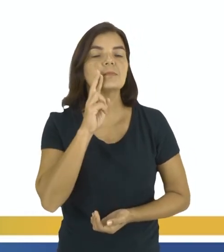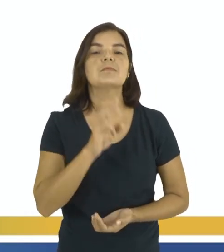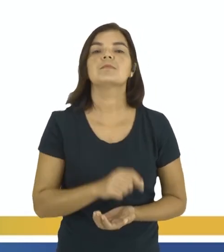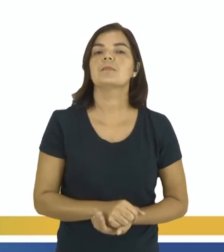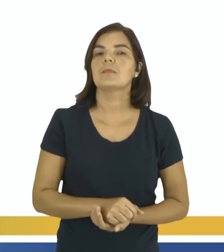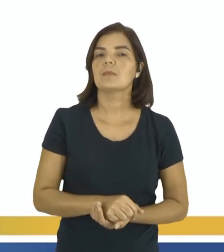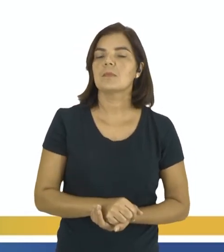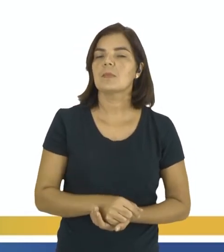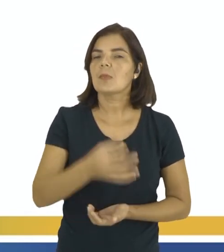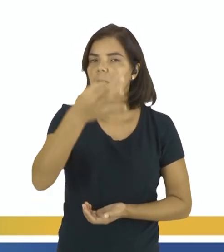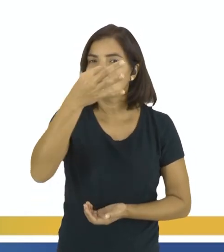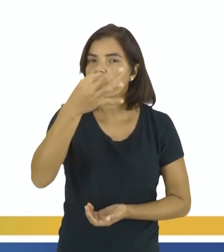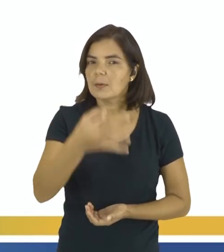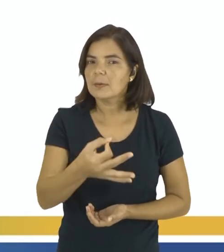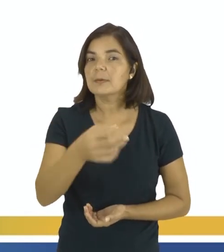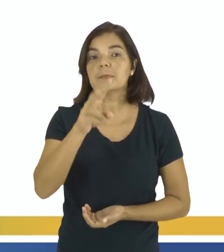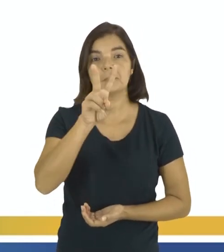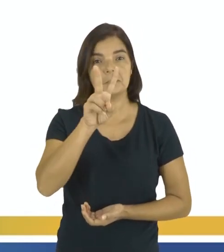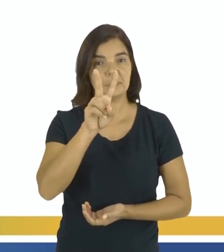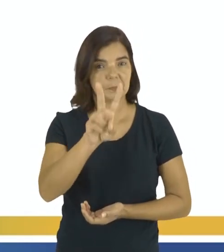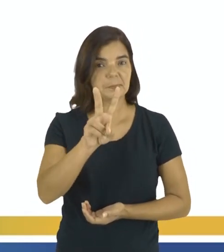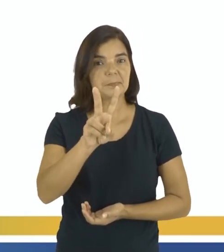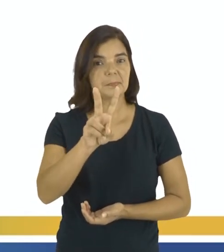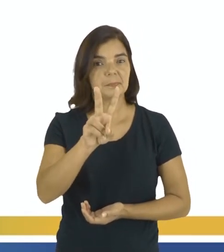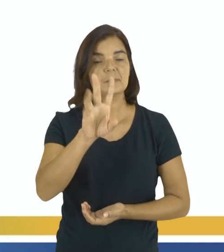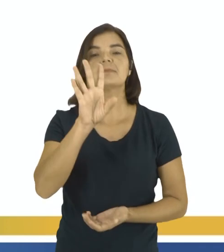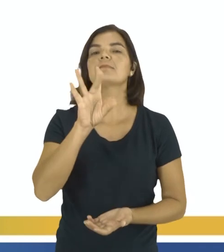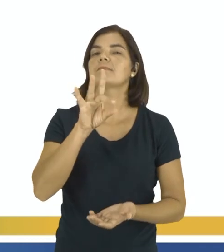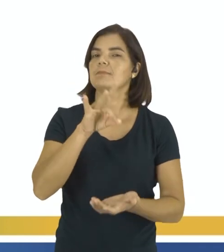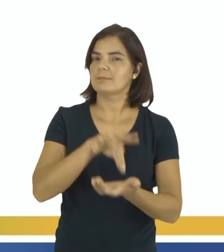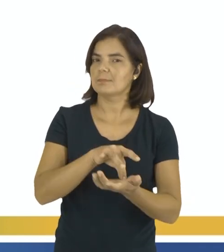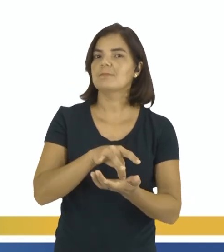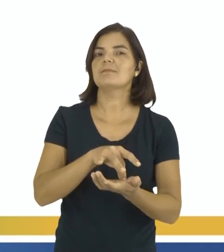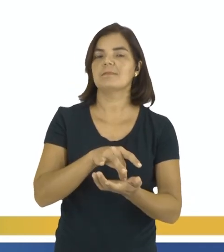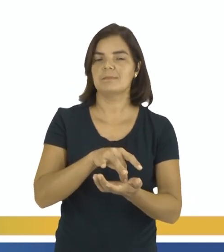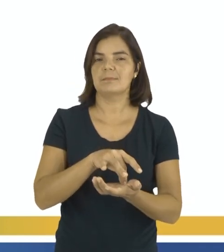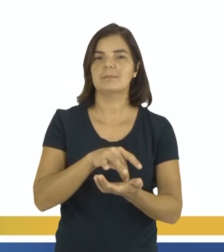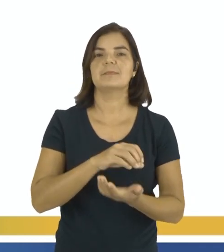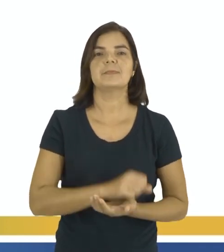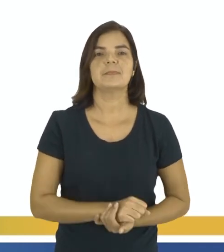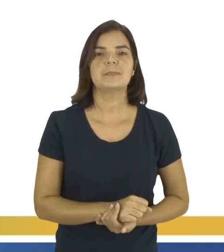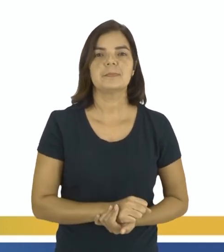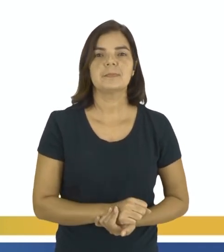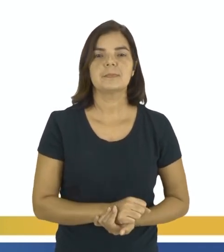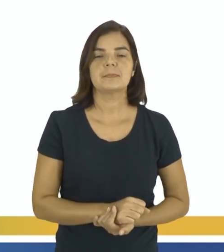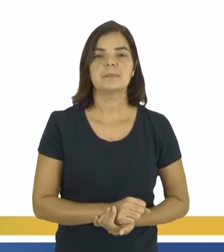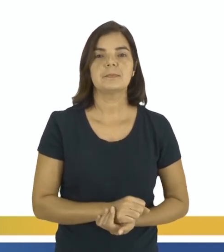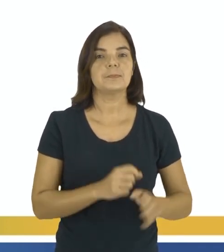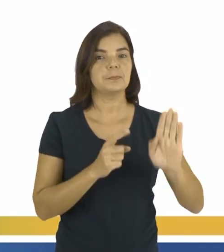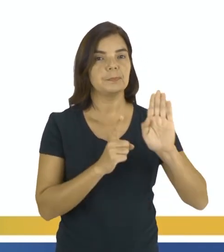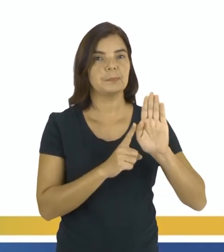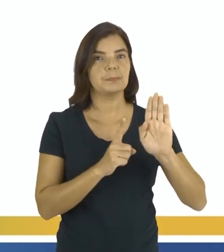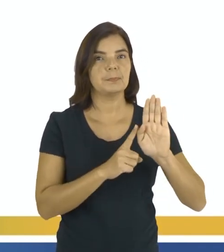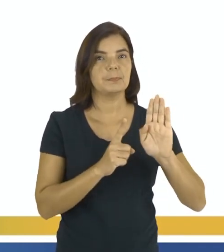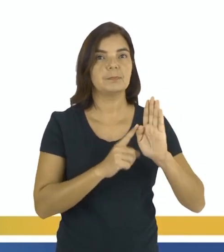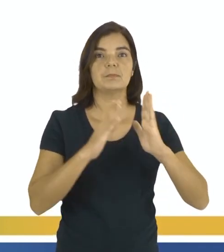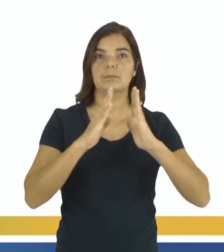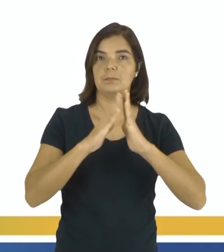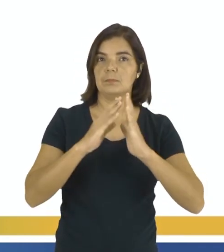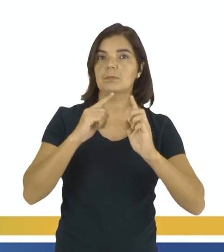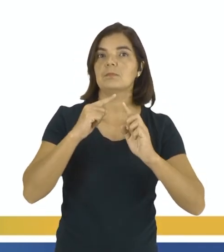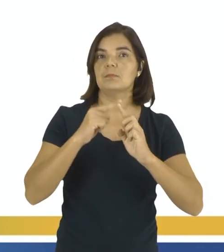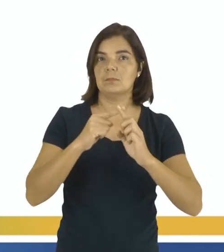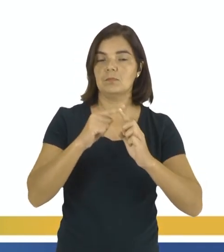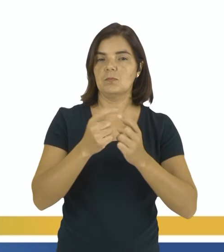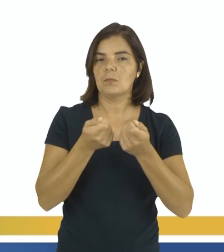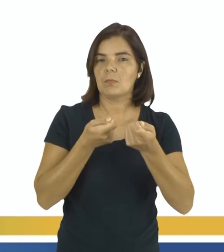respondeu corretamente quem disse que ela é verdadeira. Letra B. A igreja